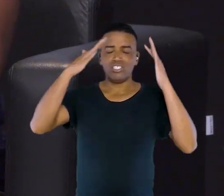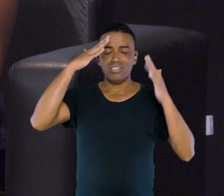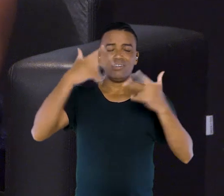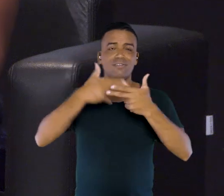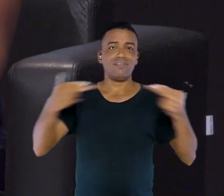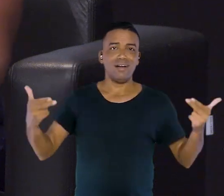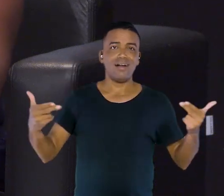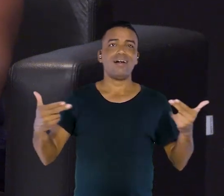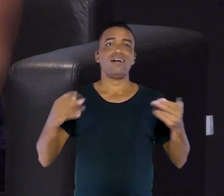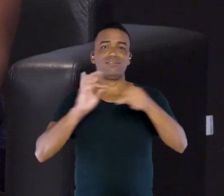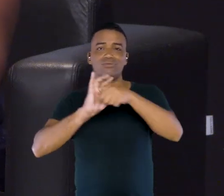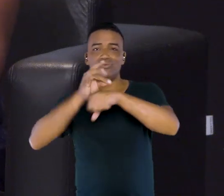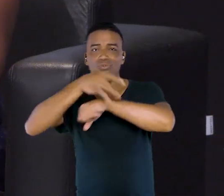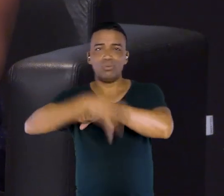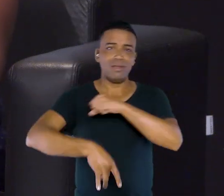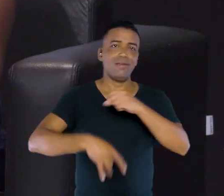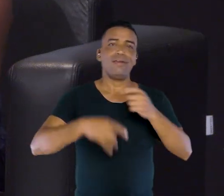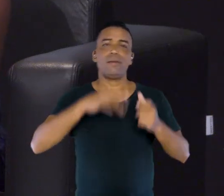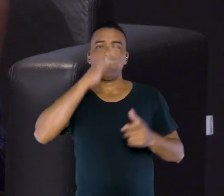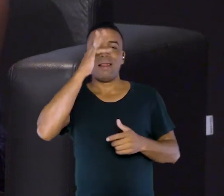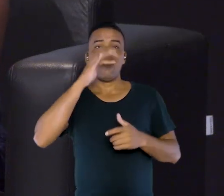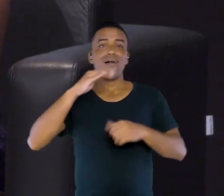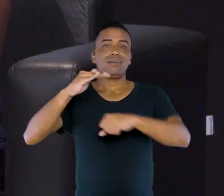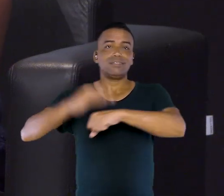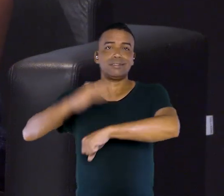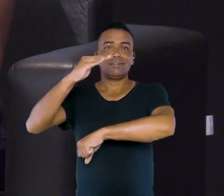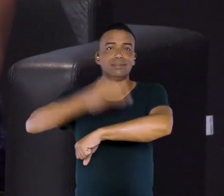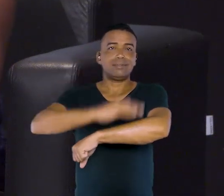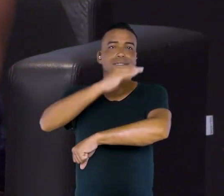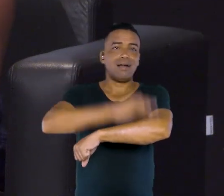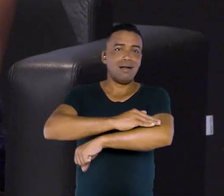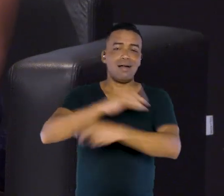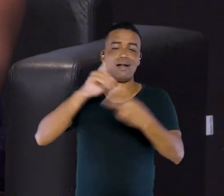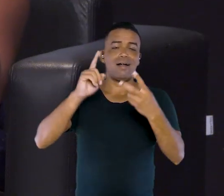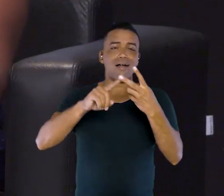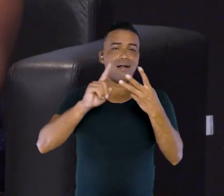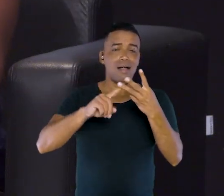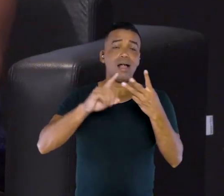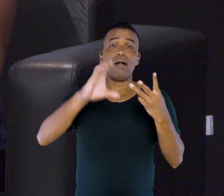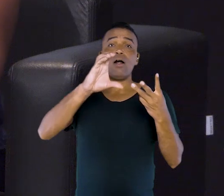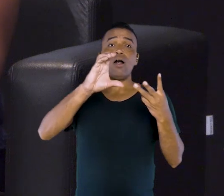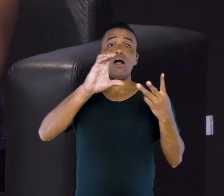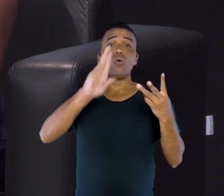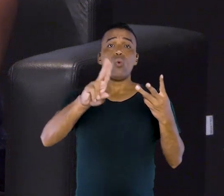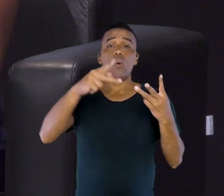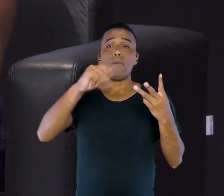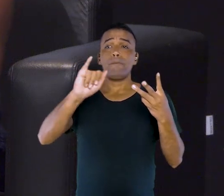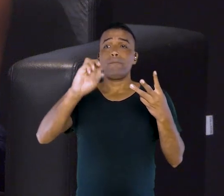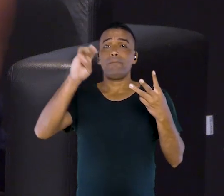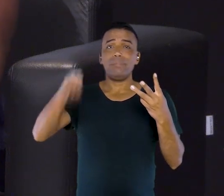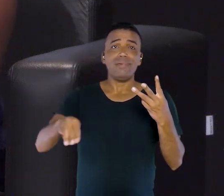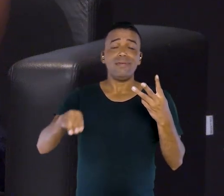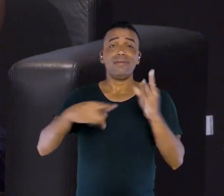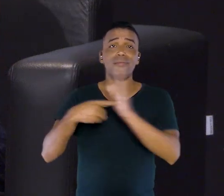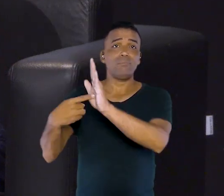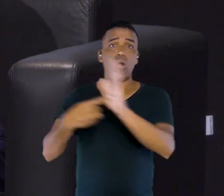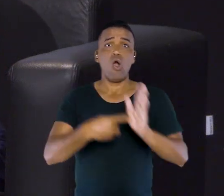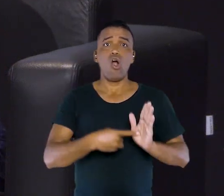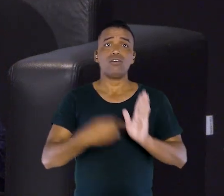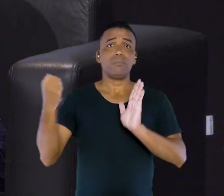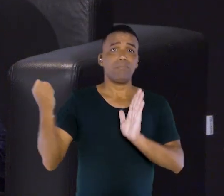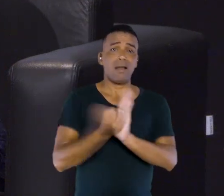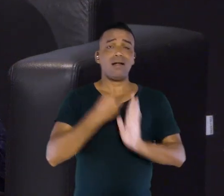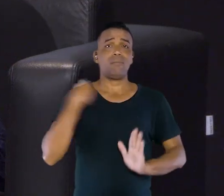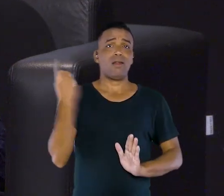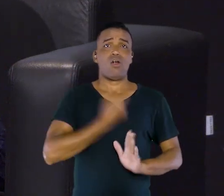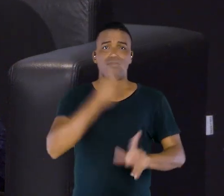as manuárias, as tanajuras, rãs, que são cupins que fazem, que são indicadores